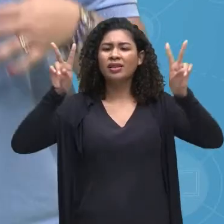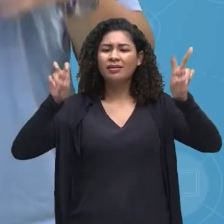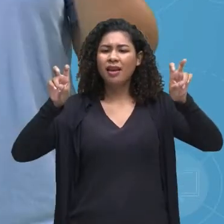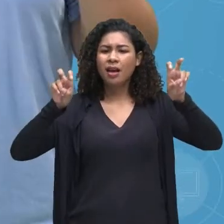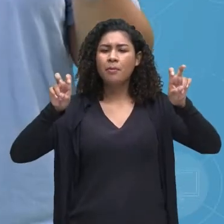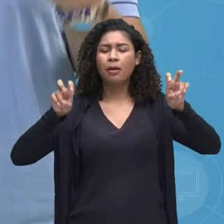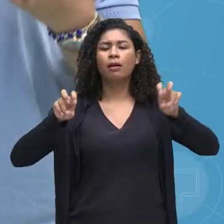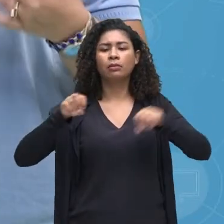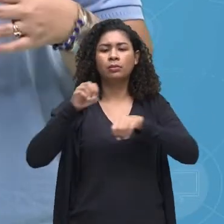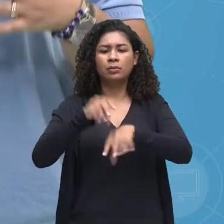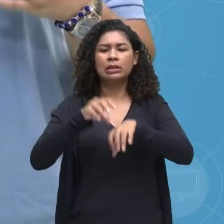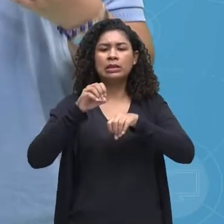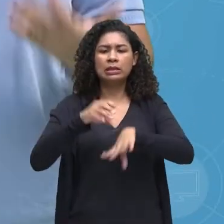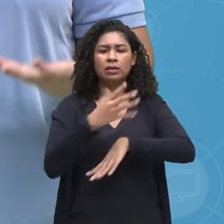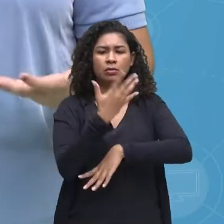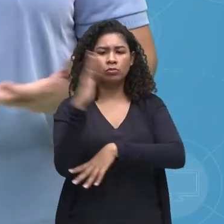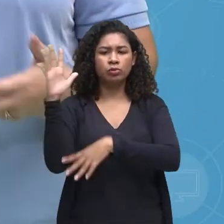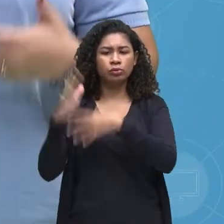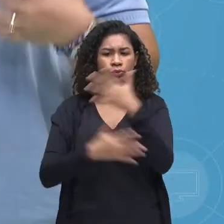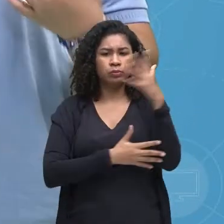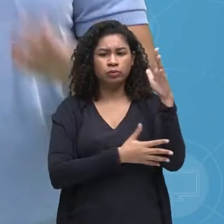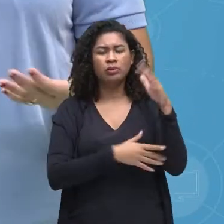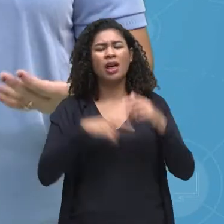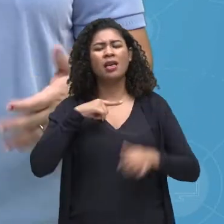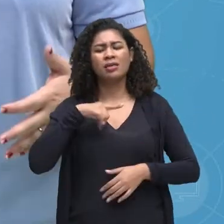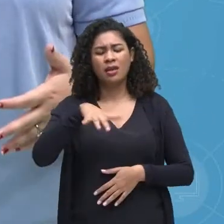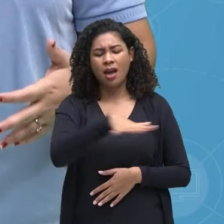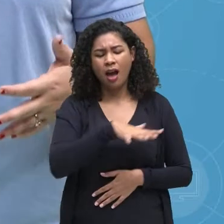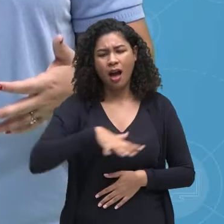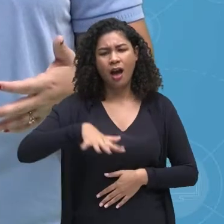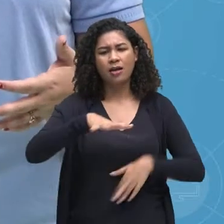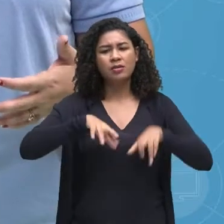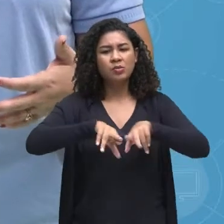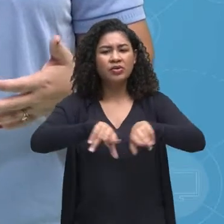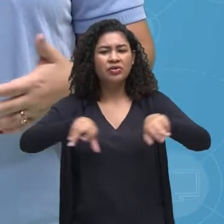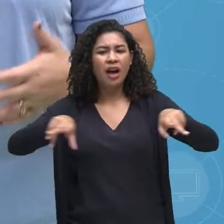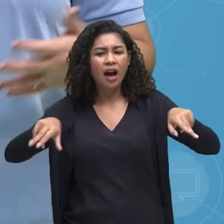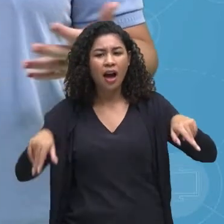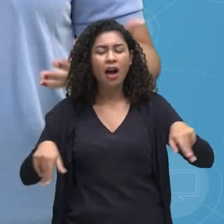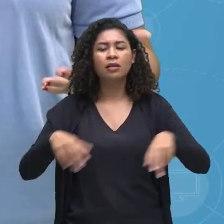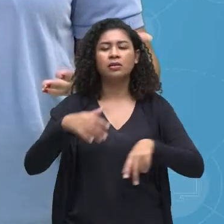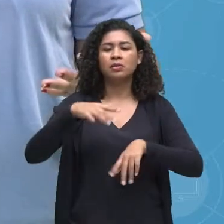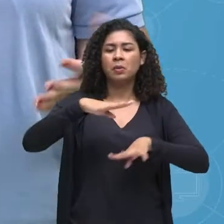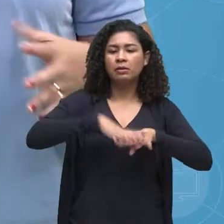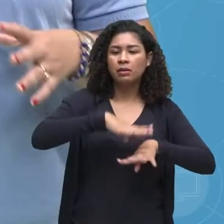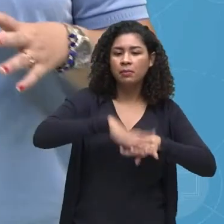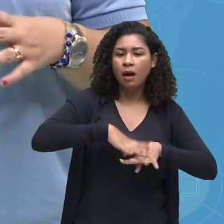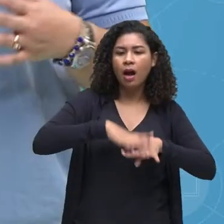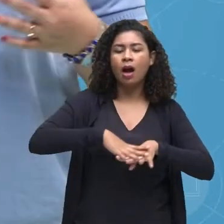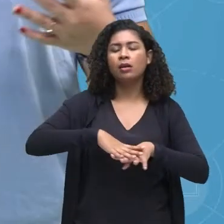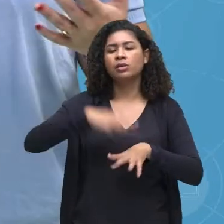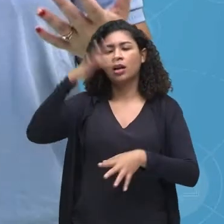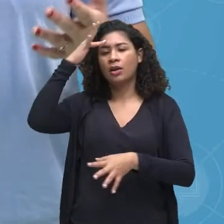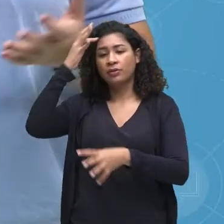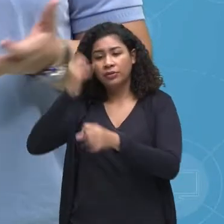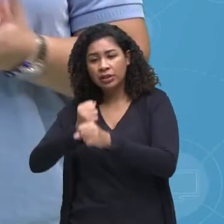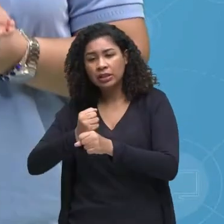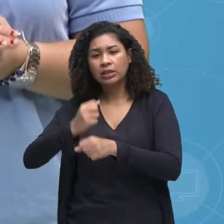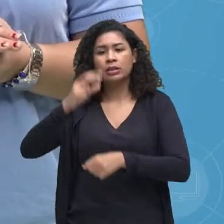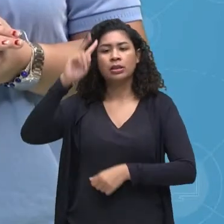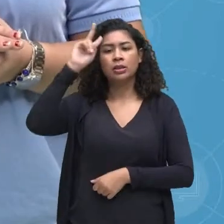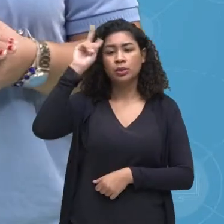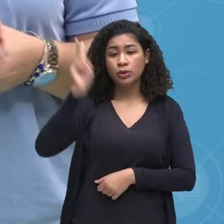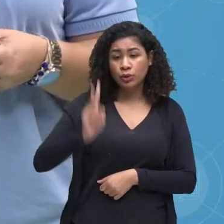ambiental, ele pode ser trabalhado em todas as áreas, na matemática, na física, na história. Todas essas áreas